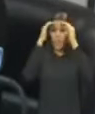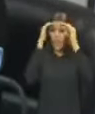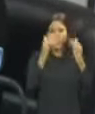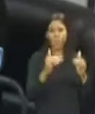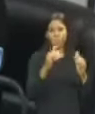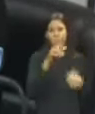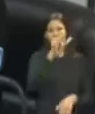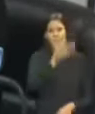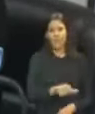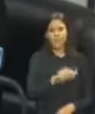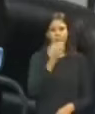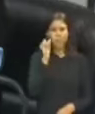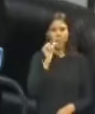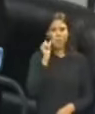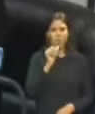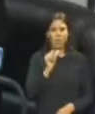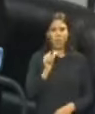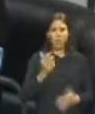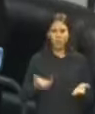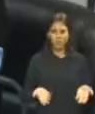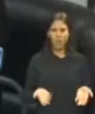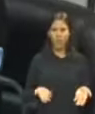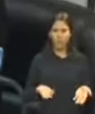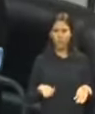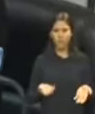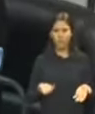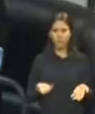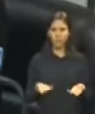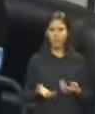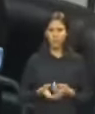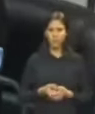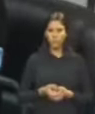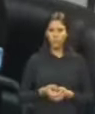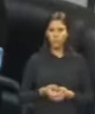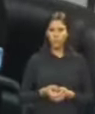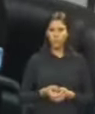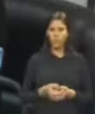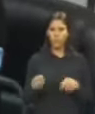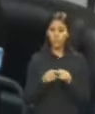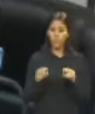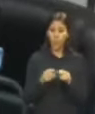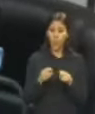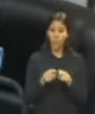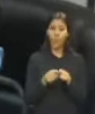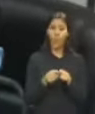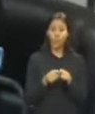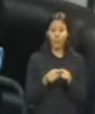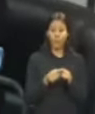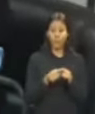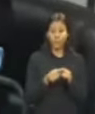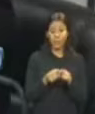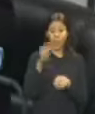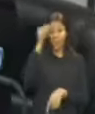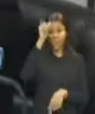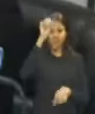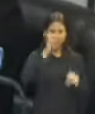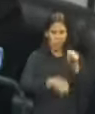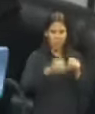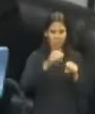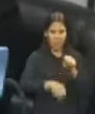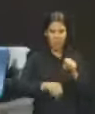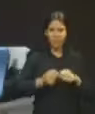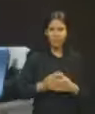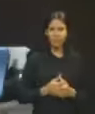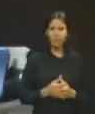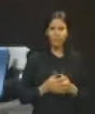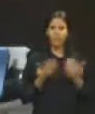ter para com as mulheres e com a vida delas especialmente. Obrigada. Eu que agradeço. Por